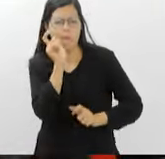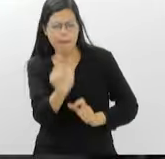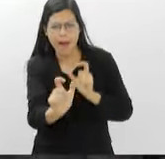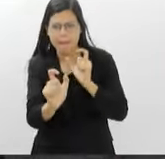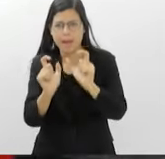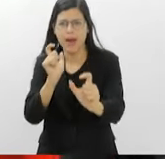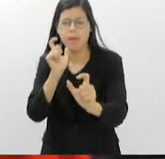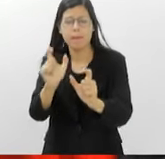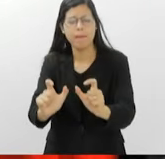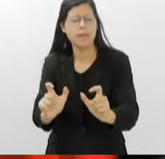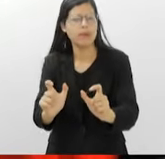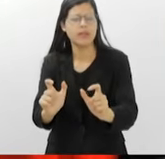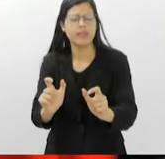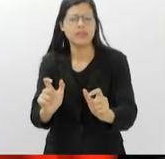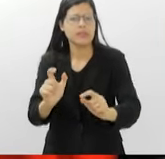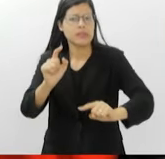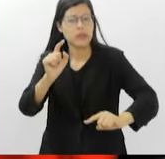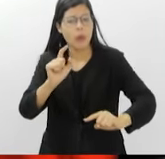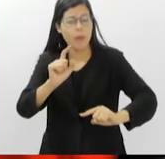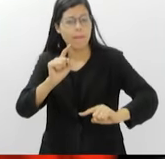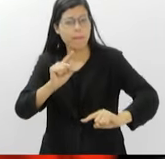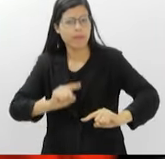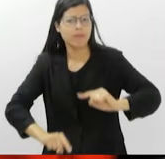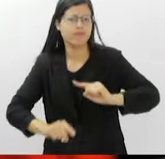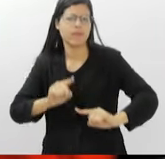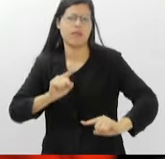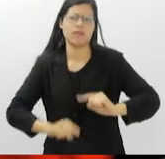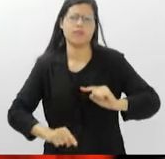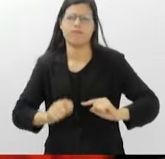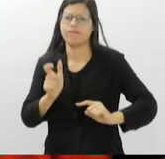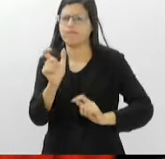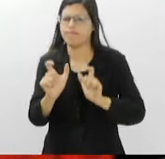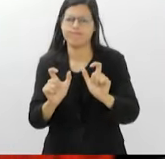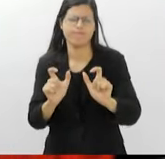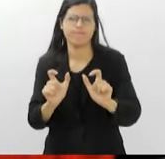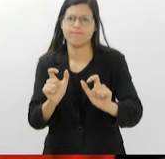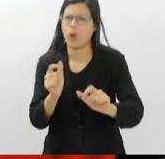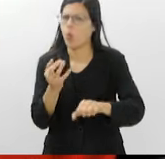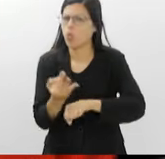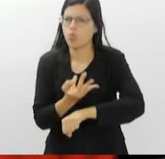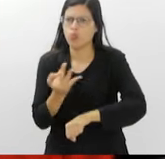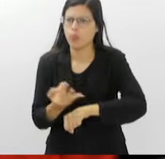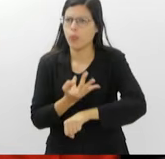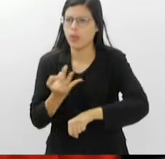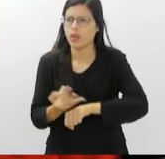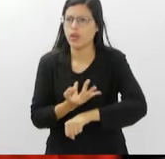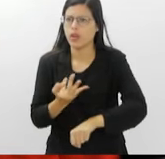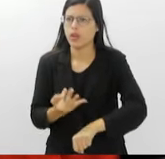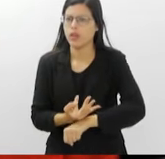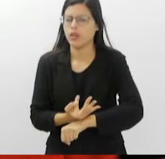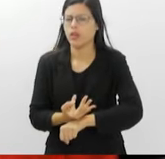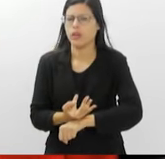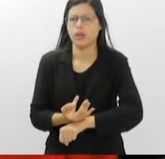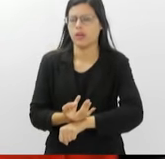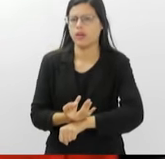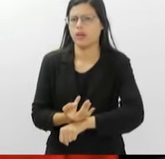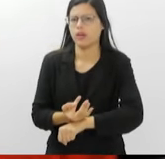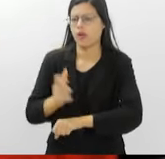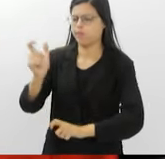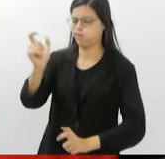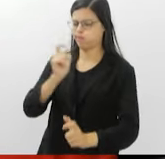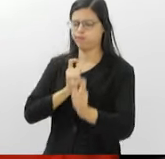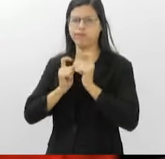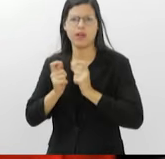com termos que eu não suportaria ouvir em relação à minha pessoa.